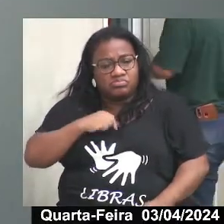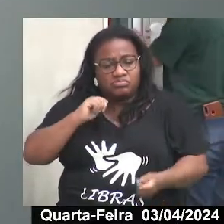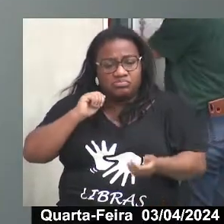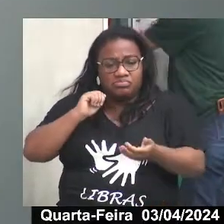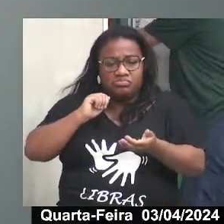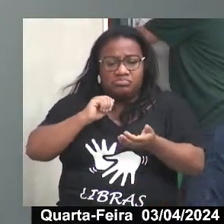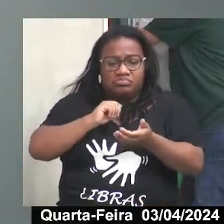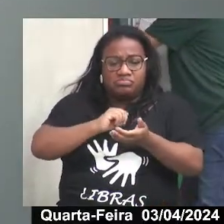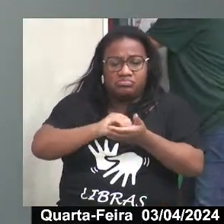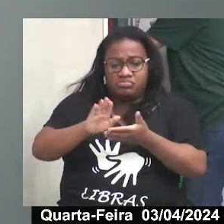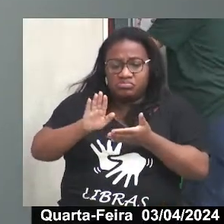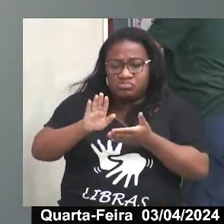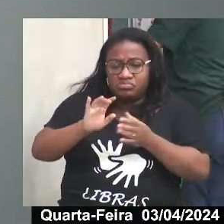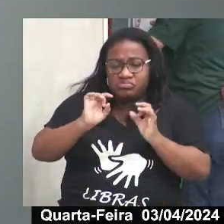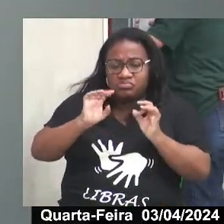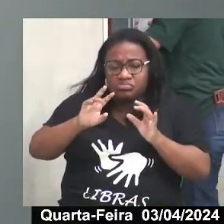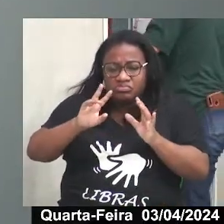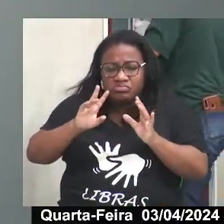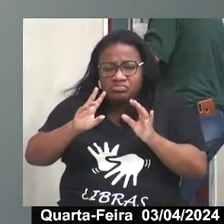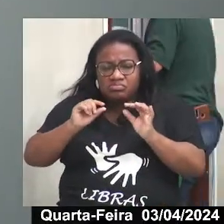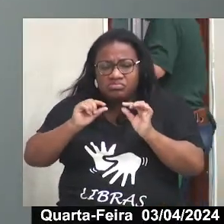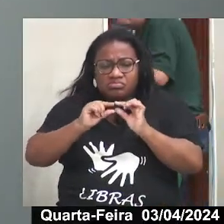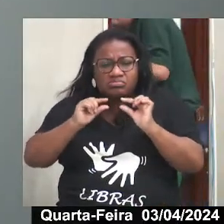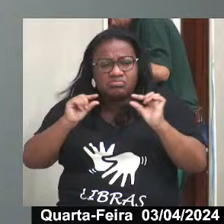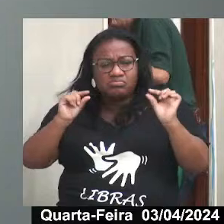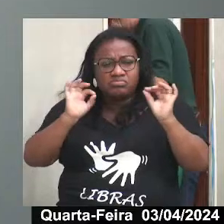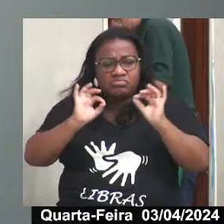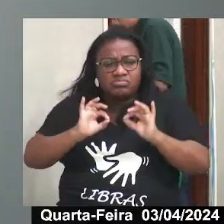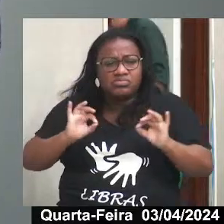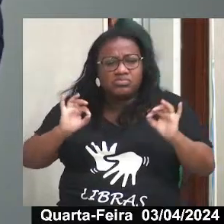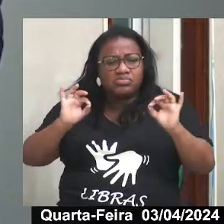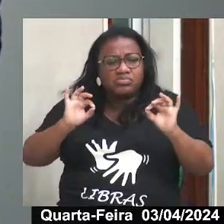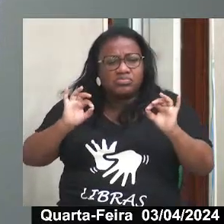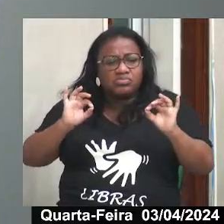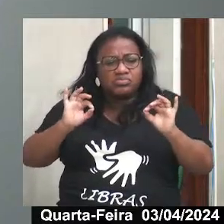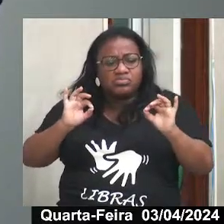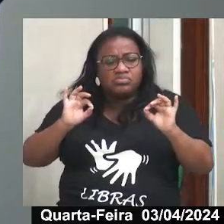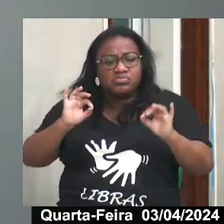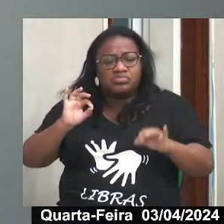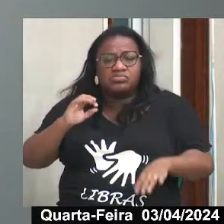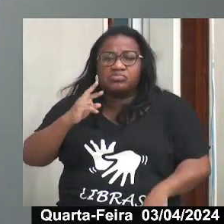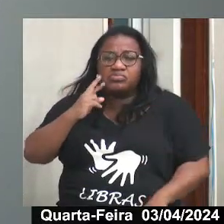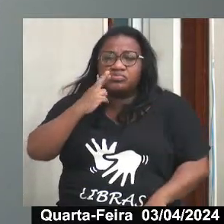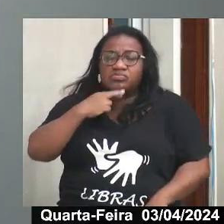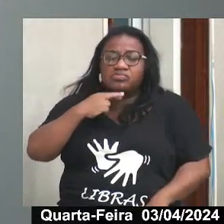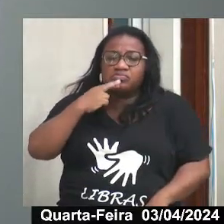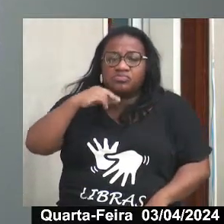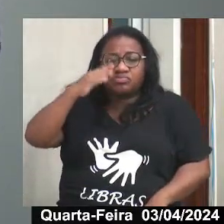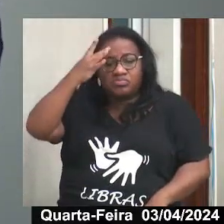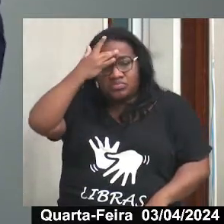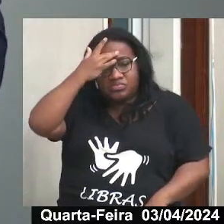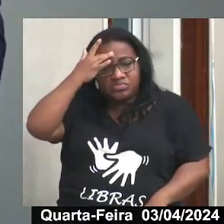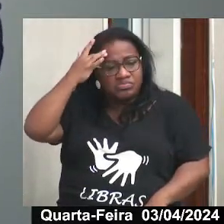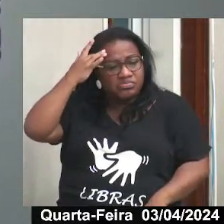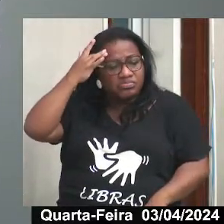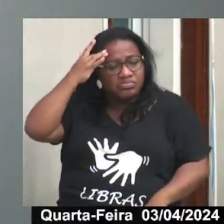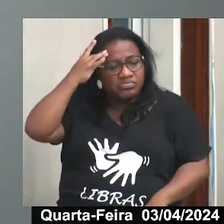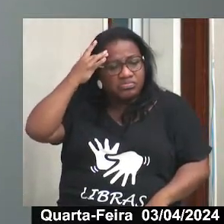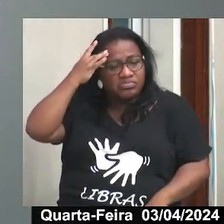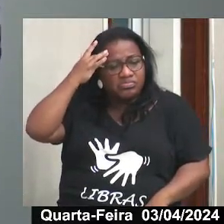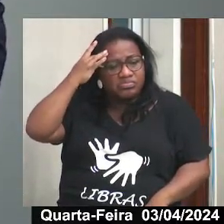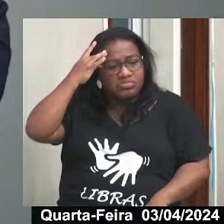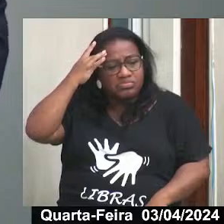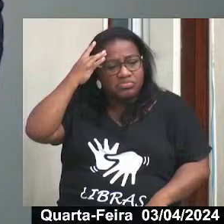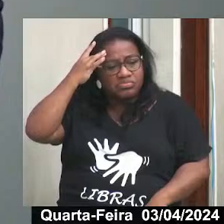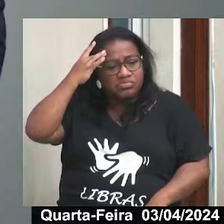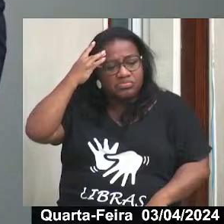fui caçado por fazer uma metáfora, o que fazer com um vereador que disse literalmente que uma pessoa, que um